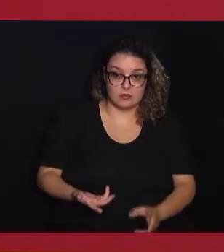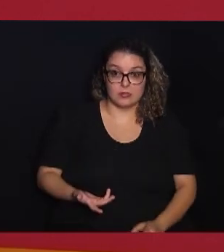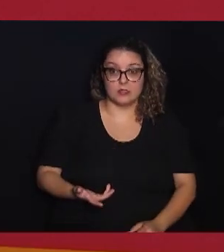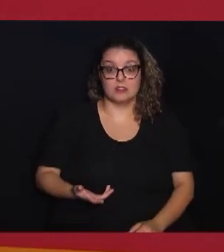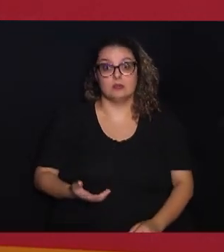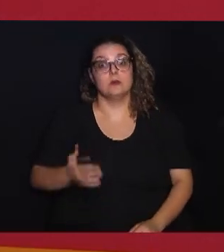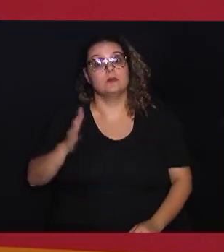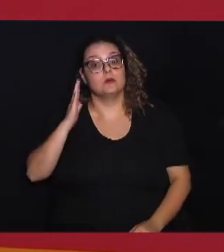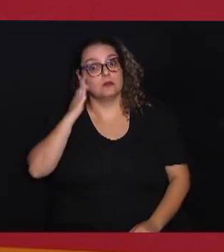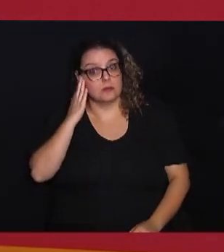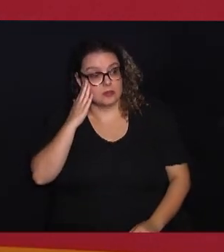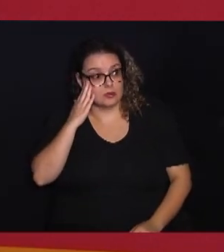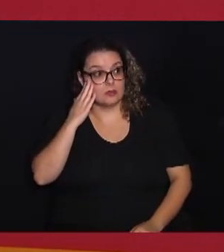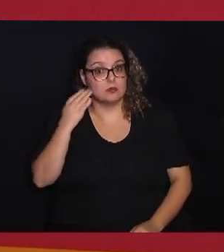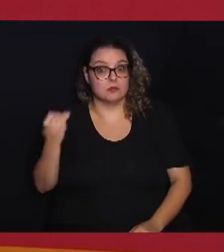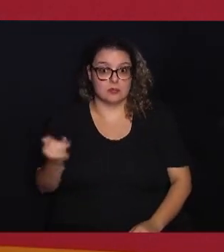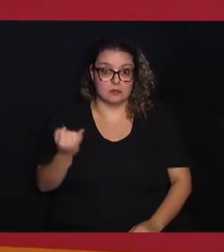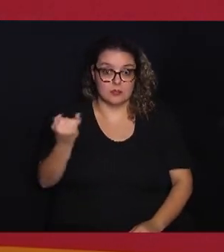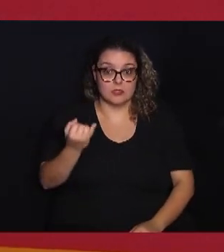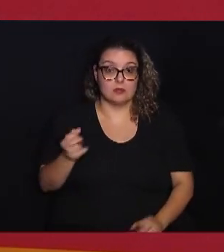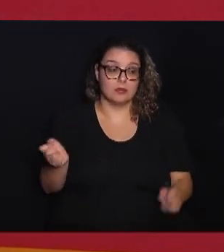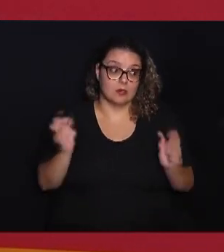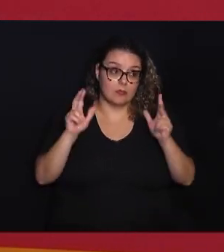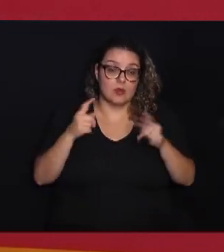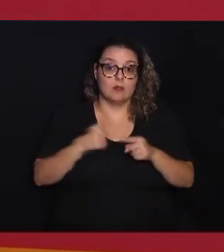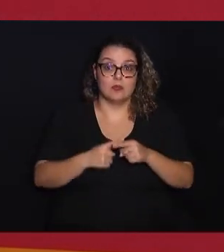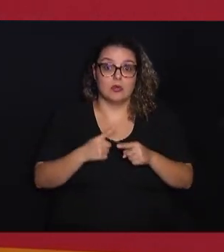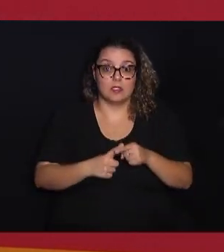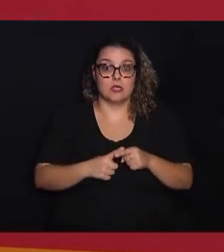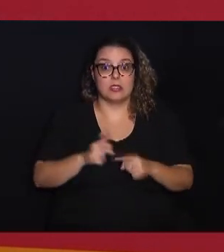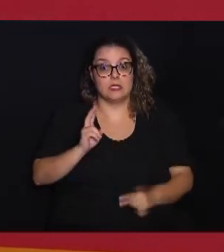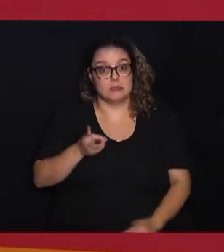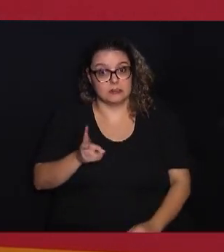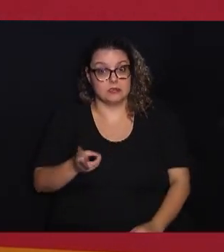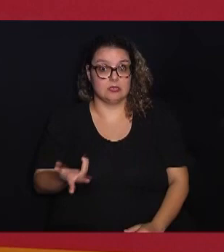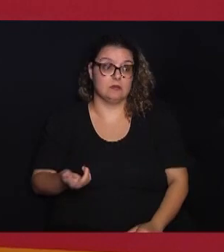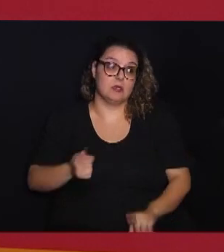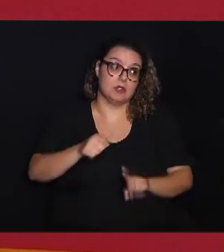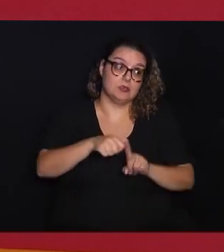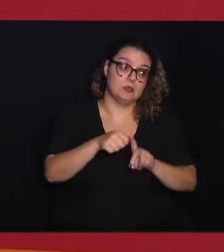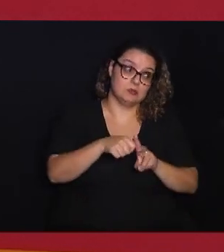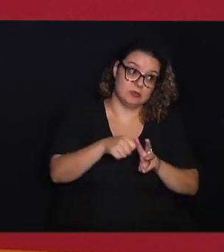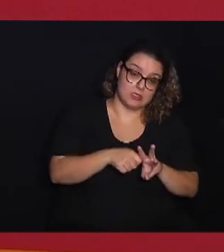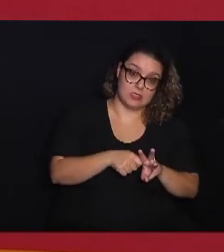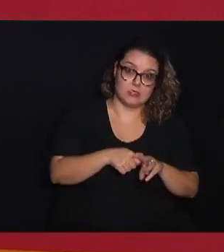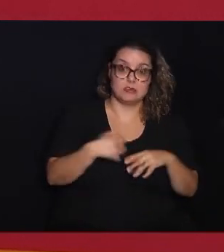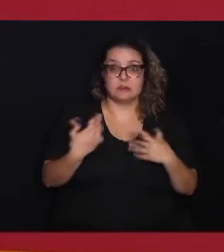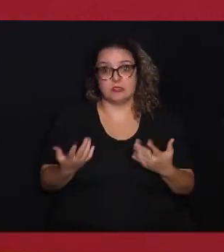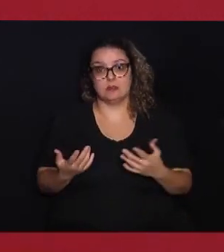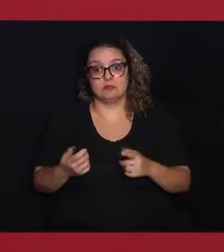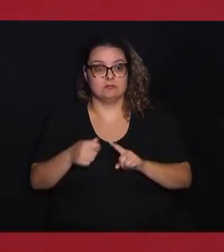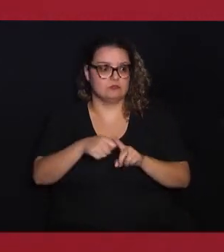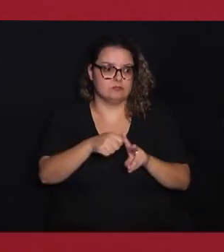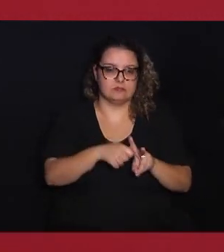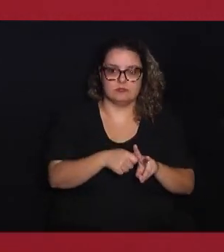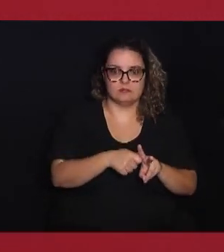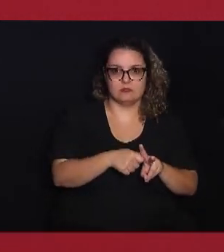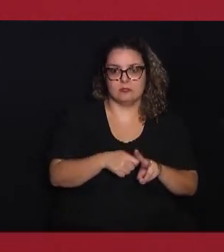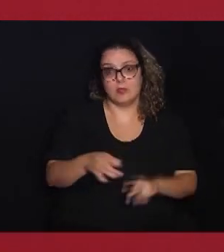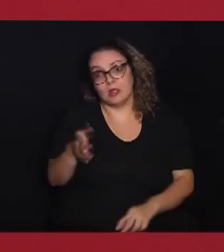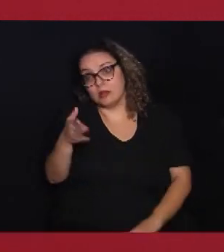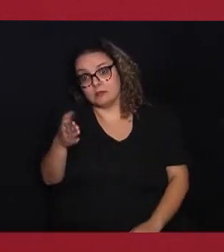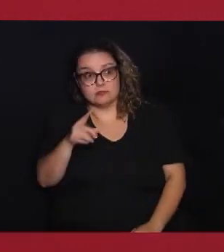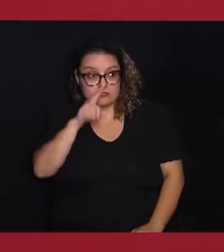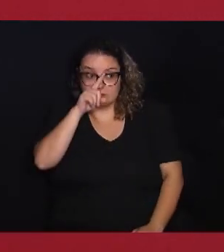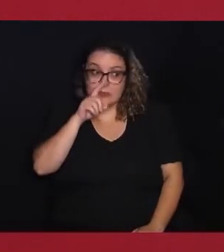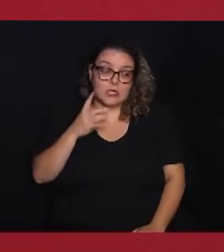que é importante que a gente saiba é que também a gente tem que ficar atento, porque isso é sempre uma questão de mês, né? Então, daqui a 2 meses a